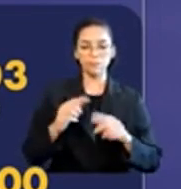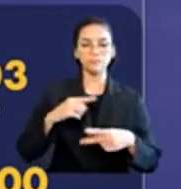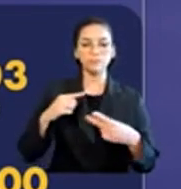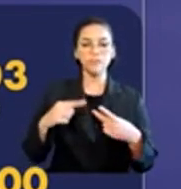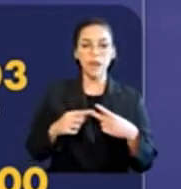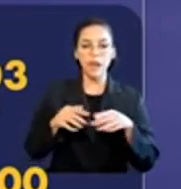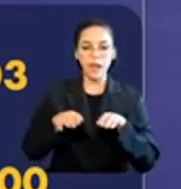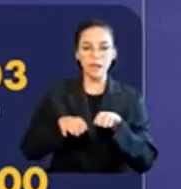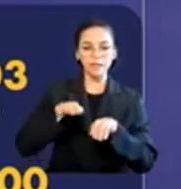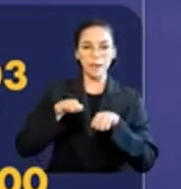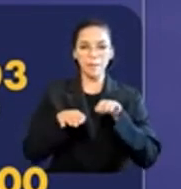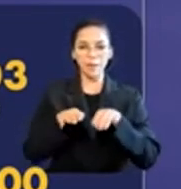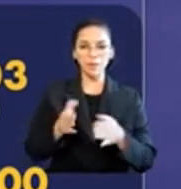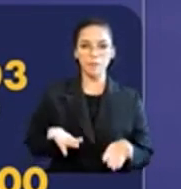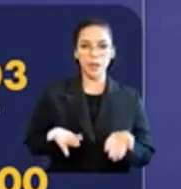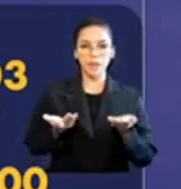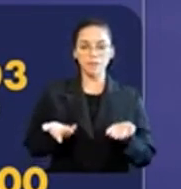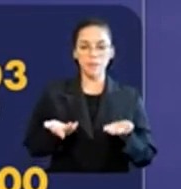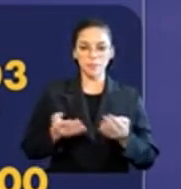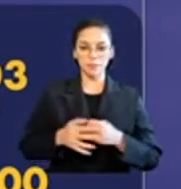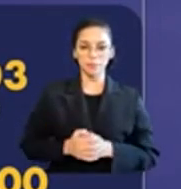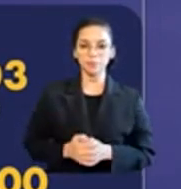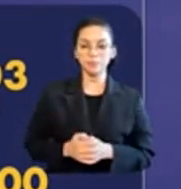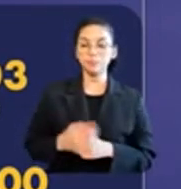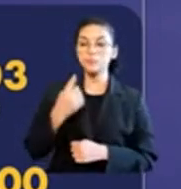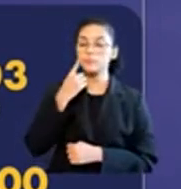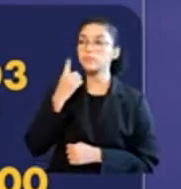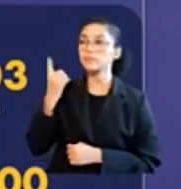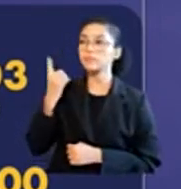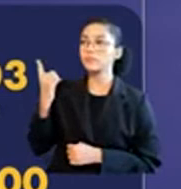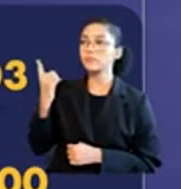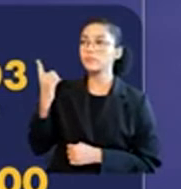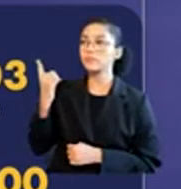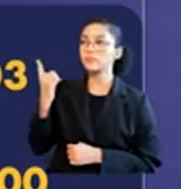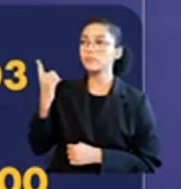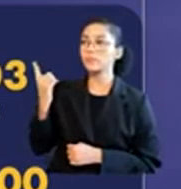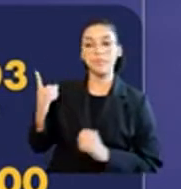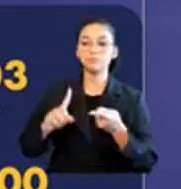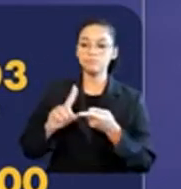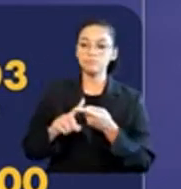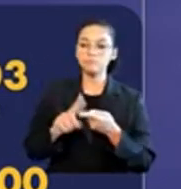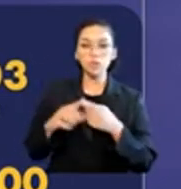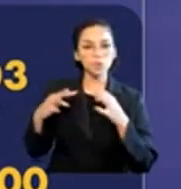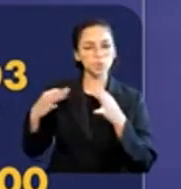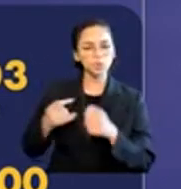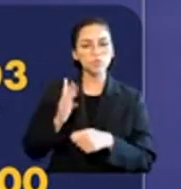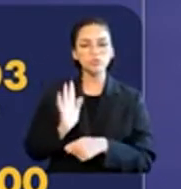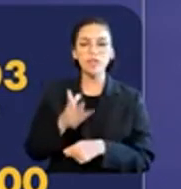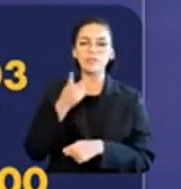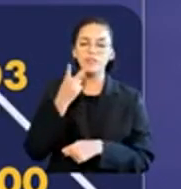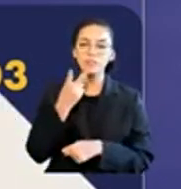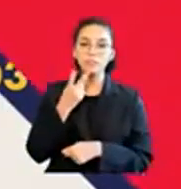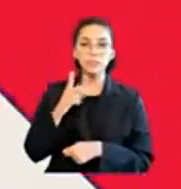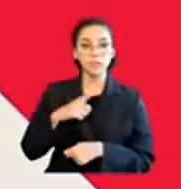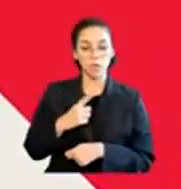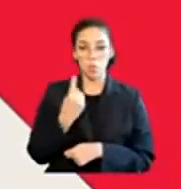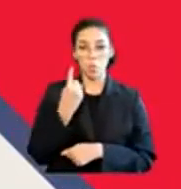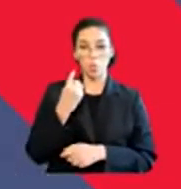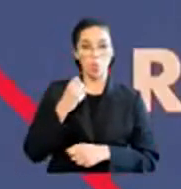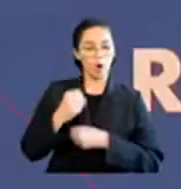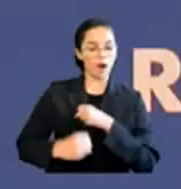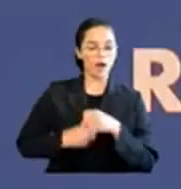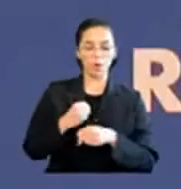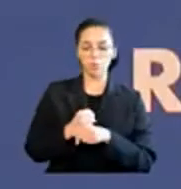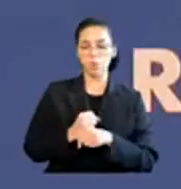plano de proteção total, temos o plano de segurança, que, além de tudo que eu já mencionei nos outros planos, contempla um ano de garantia estendida no veículo, o